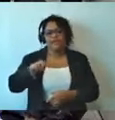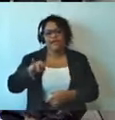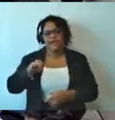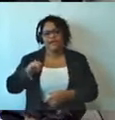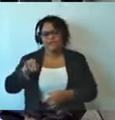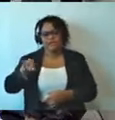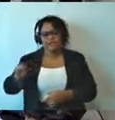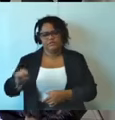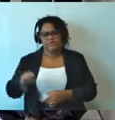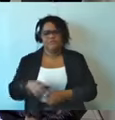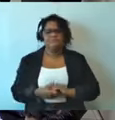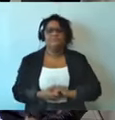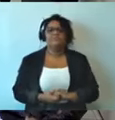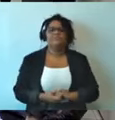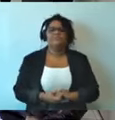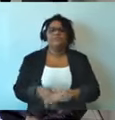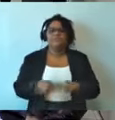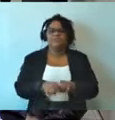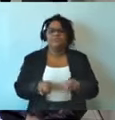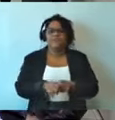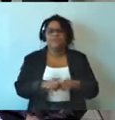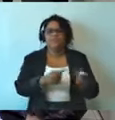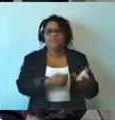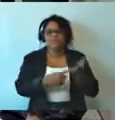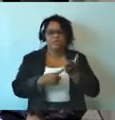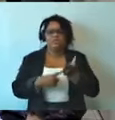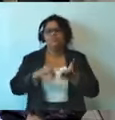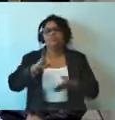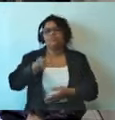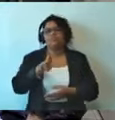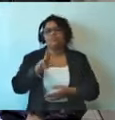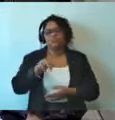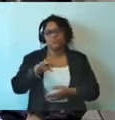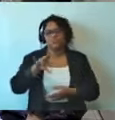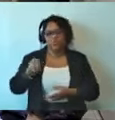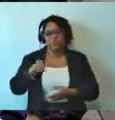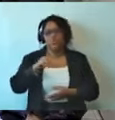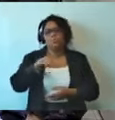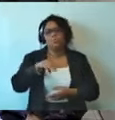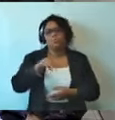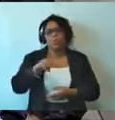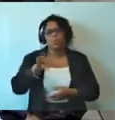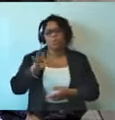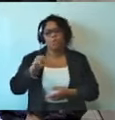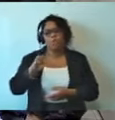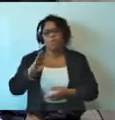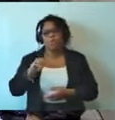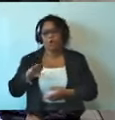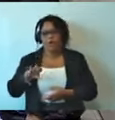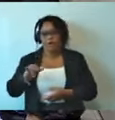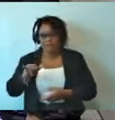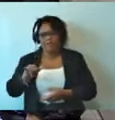convidar aqui o senhor Júnior Motoboy, nosso amigo para sentar do lado de cá. Por favor.